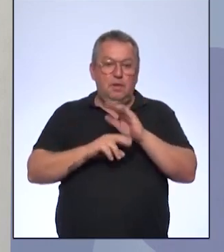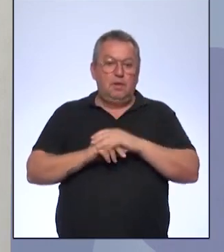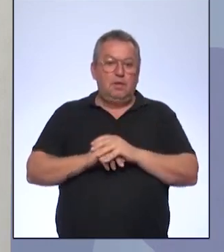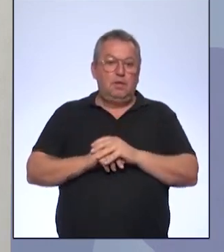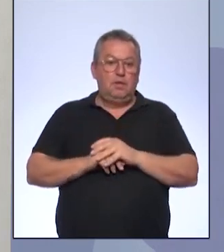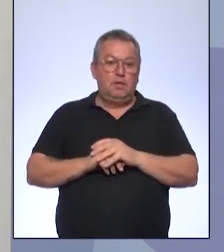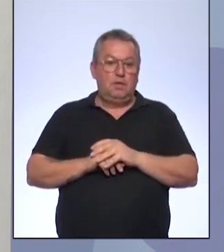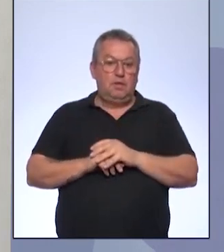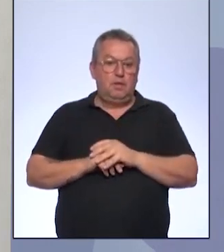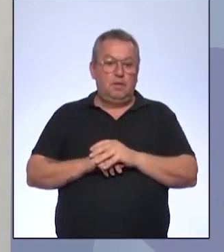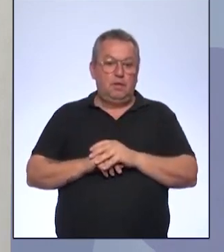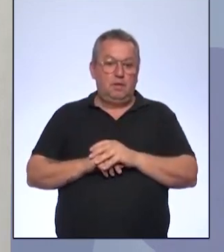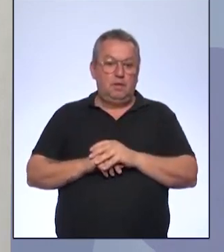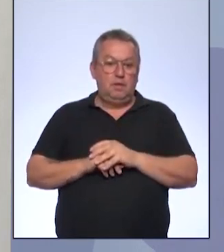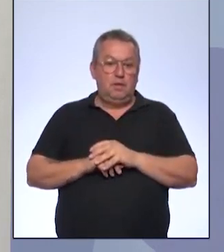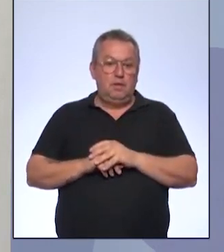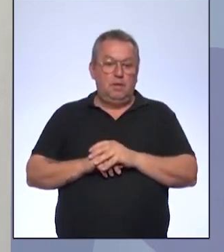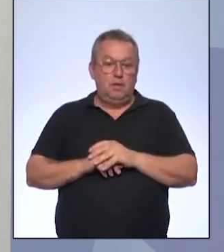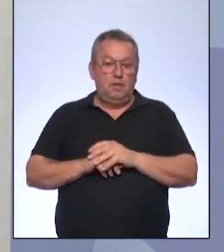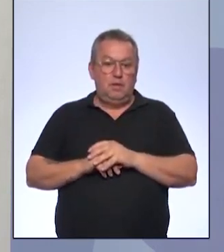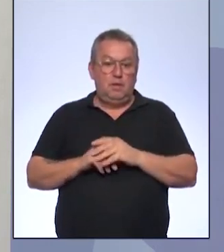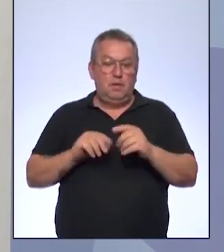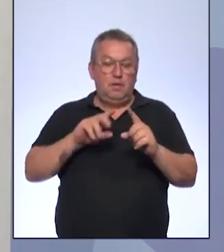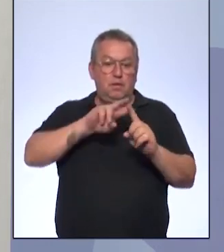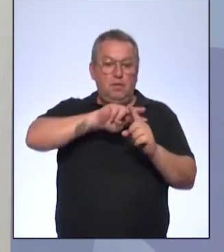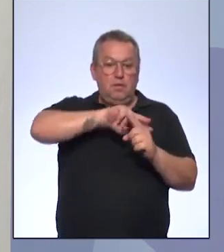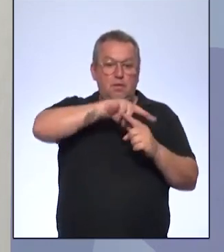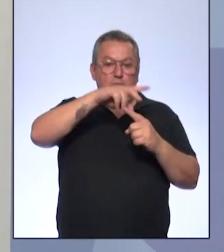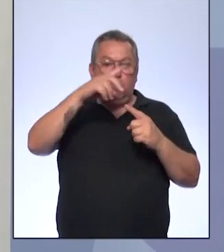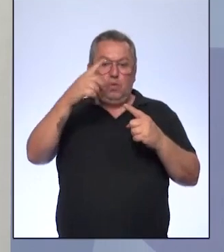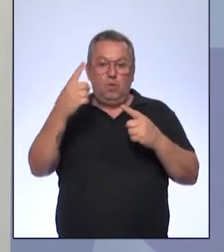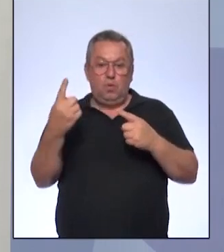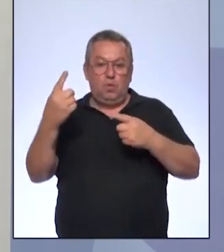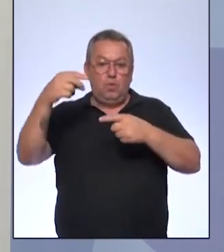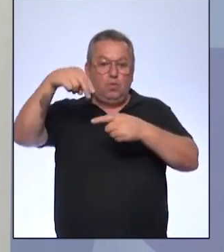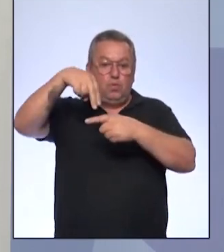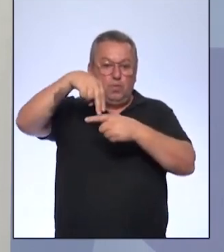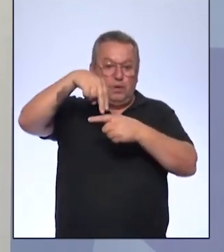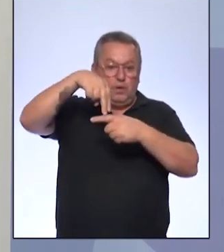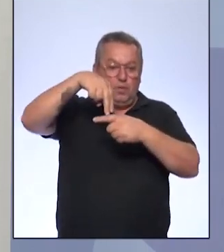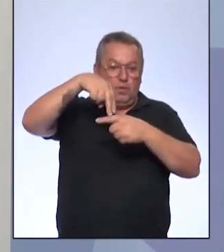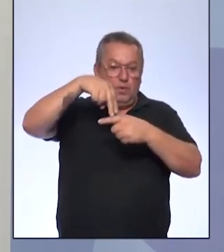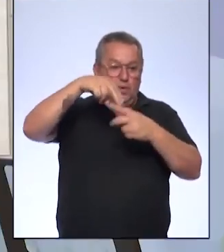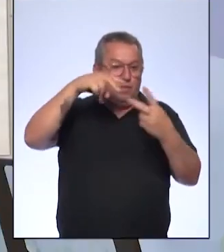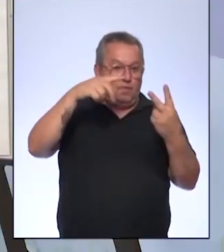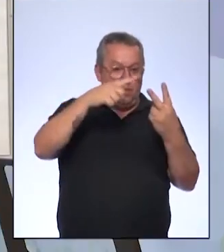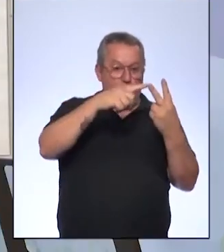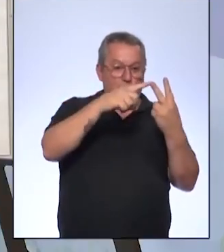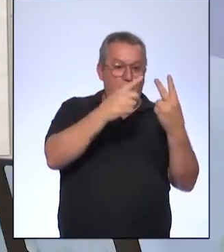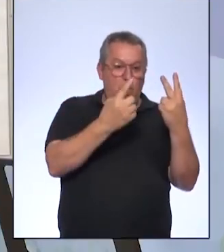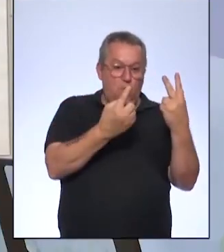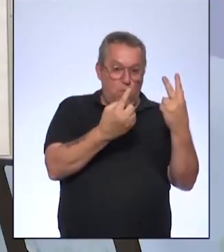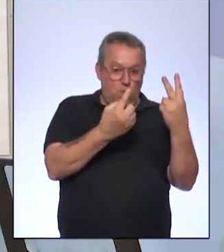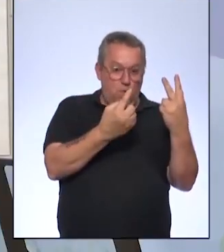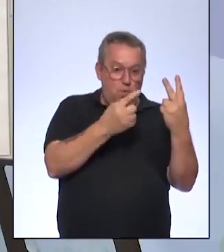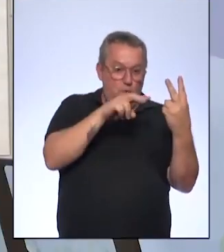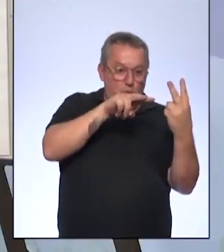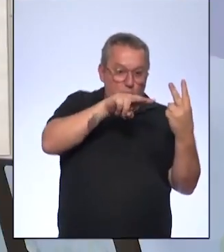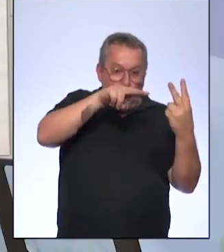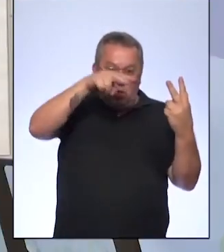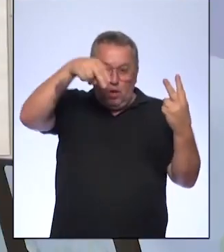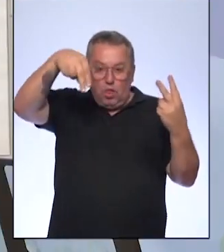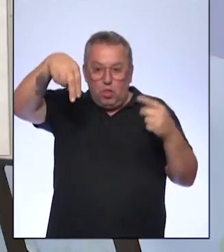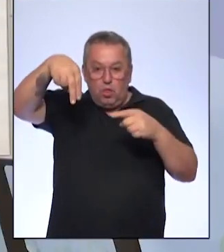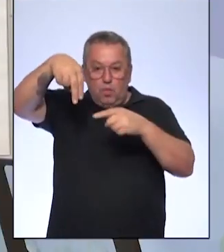potência, ele vira o meu numerador, que é aquele número que vai na parte superior